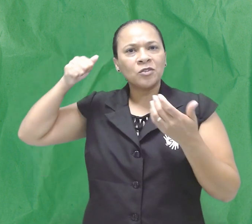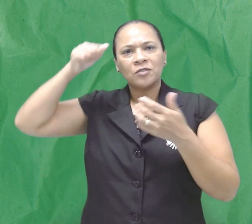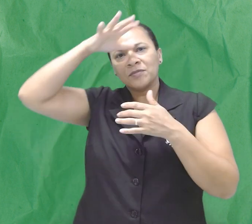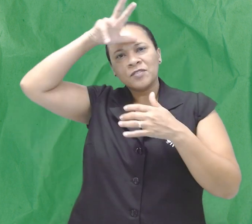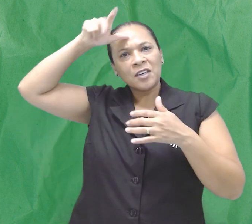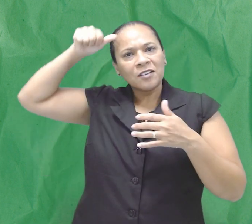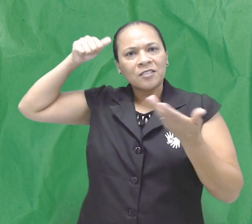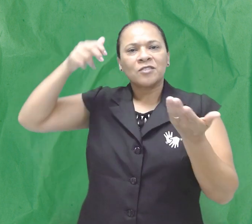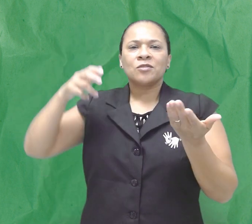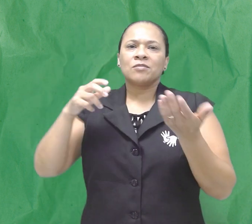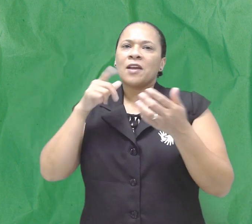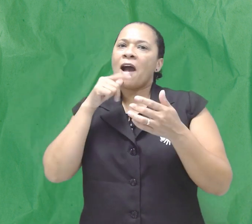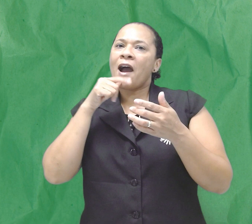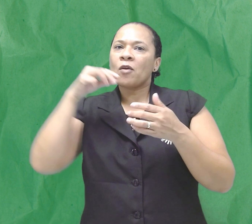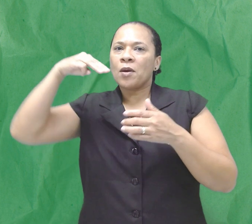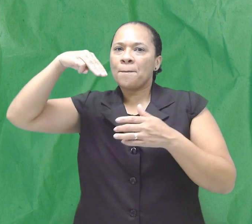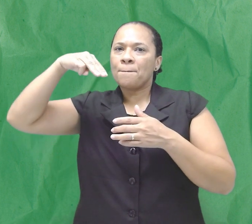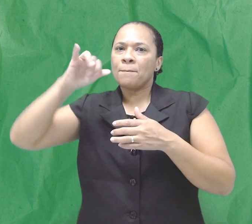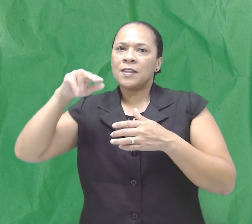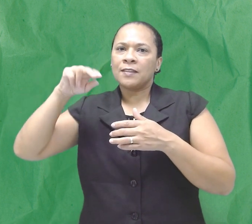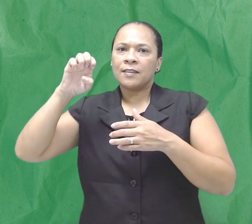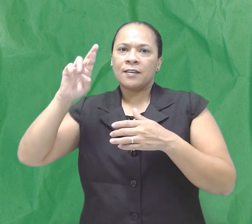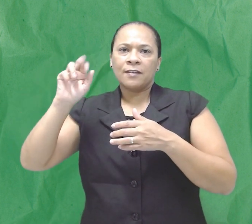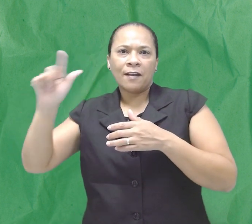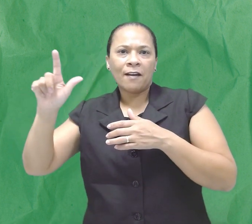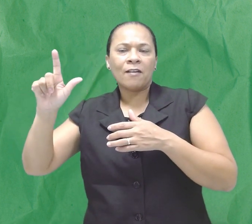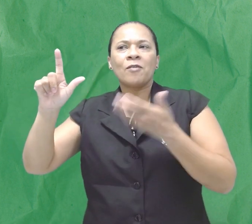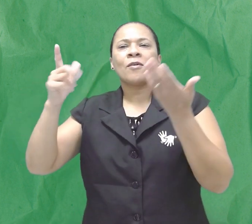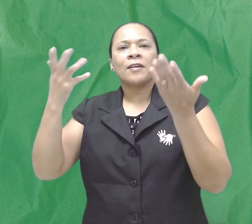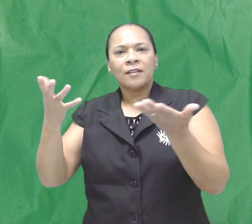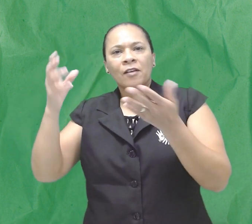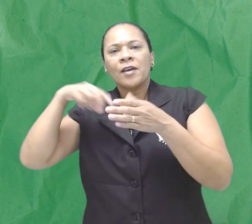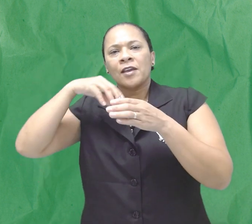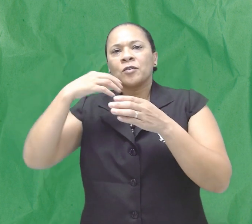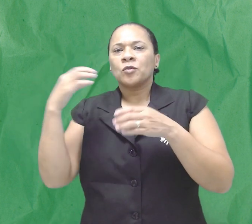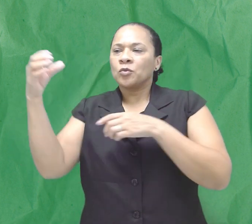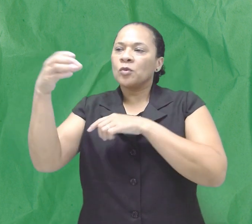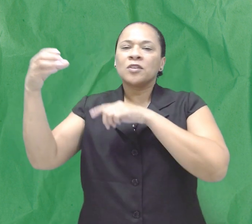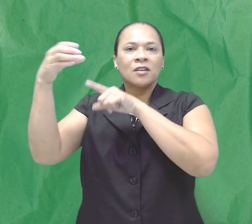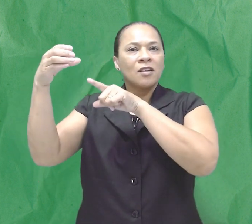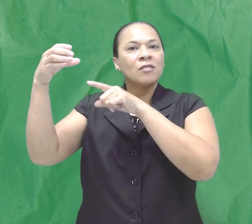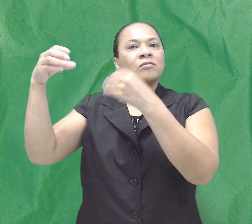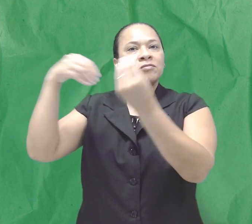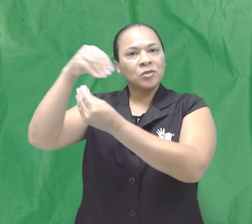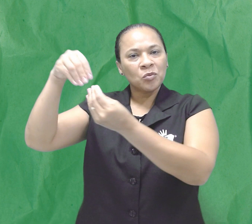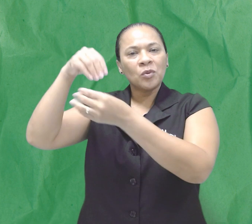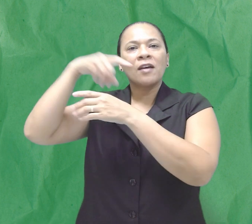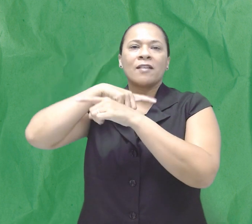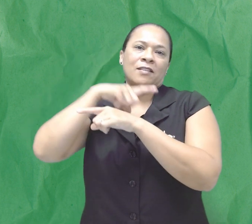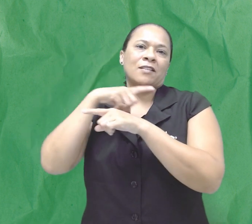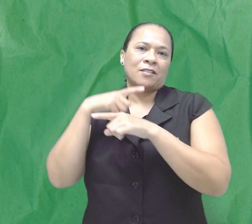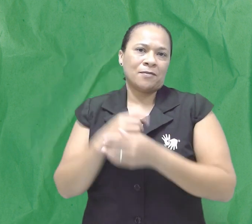água mineral é um tipo de solução, Então, soluções estão presentes no nosso cotidiano,